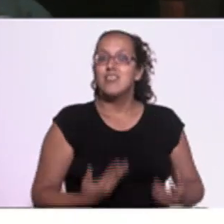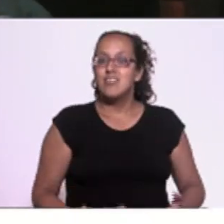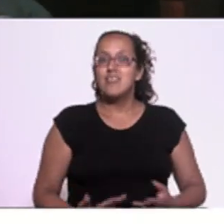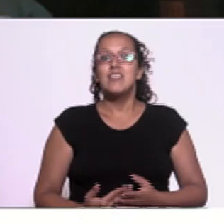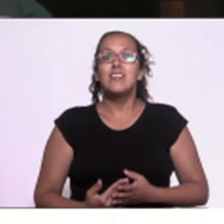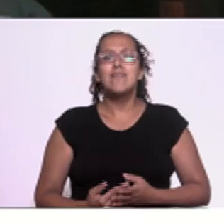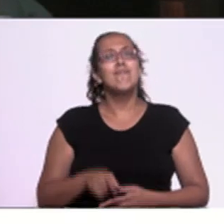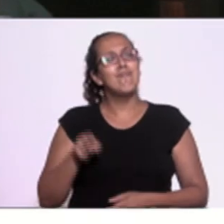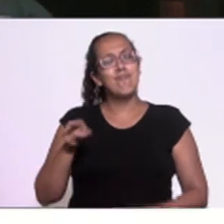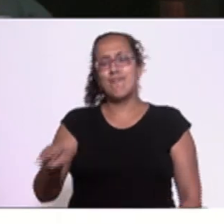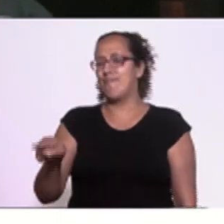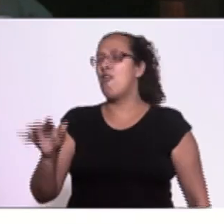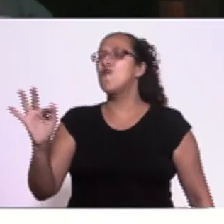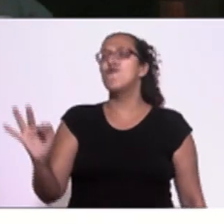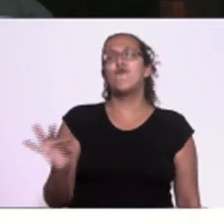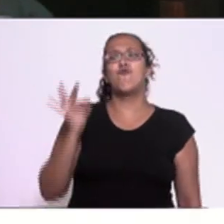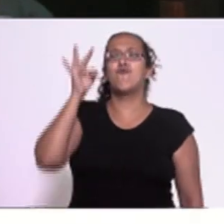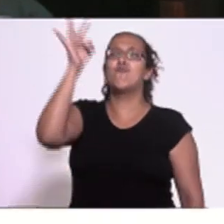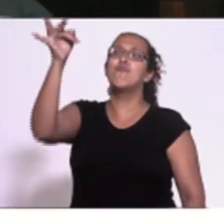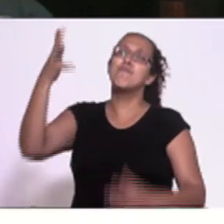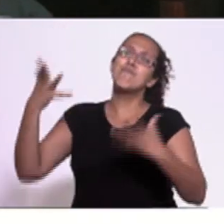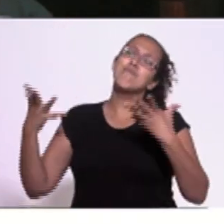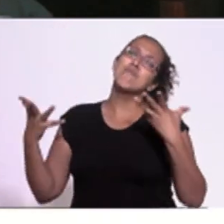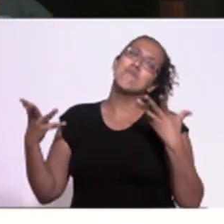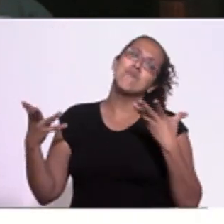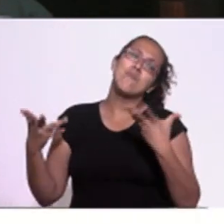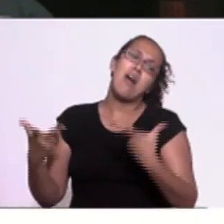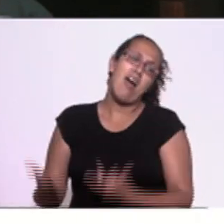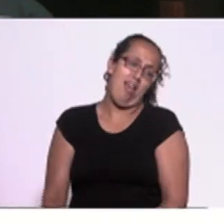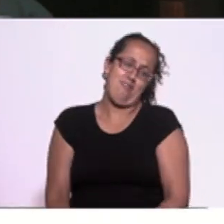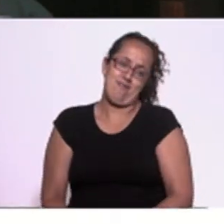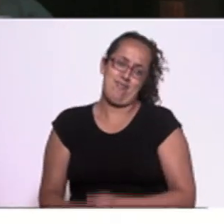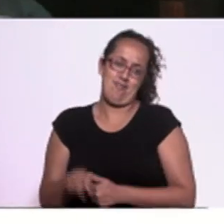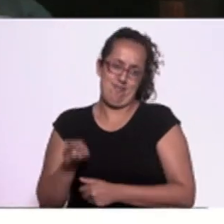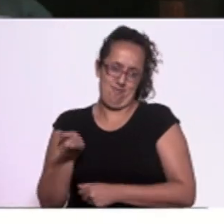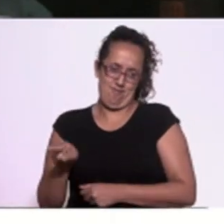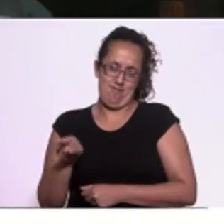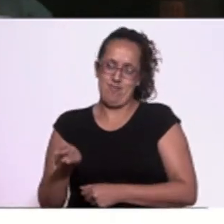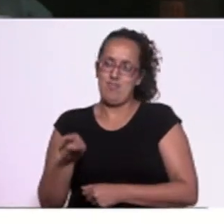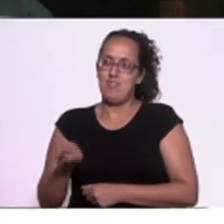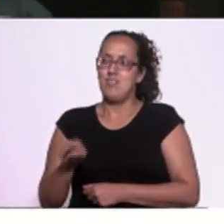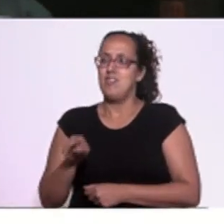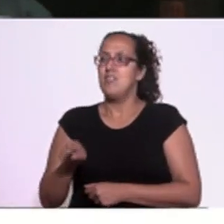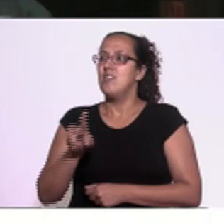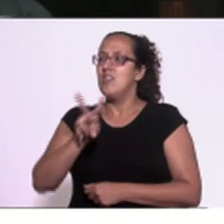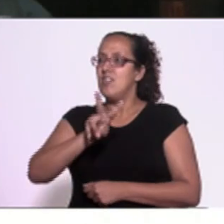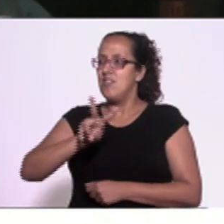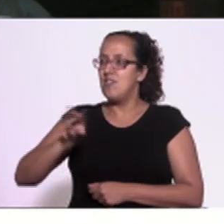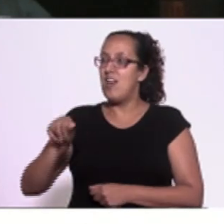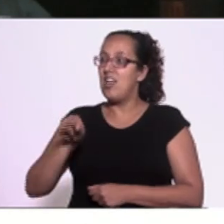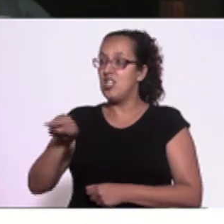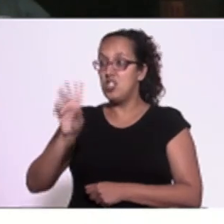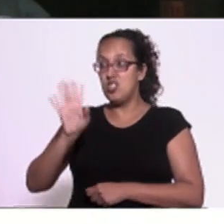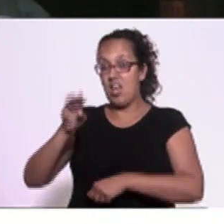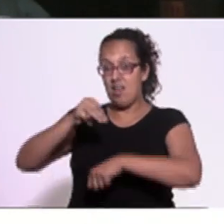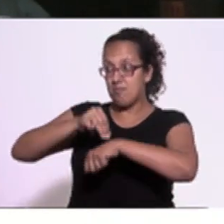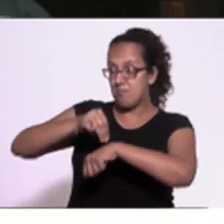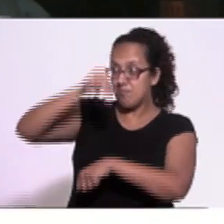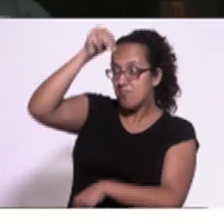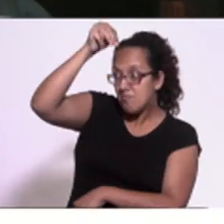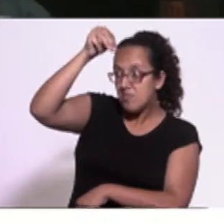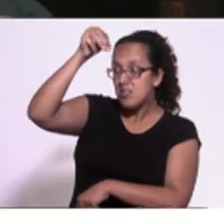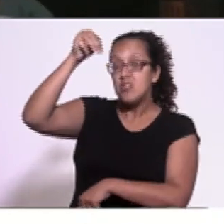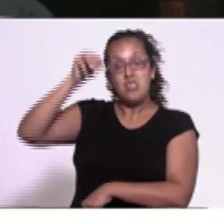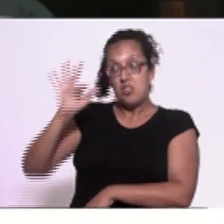e tem um futuro brilhante pela frente, visto que já é mestrando e um dia